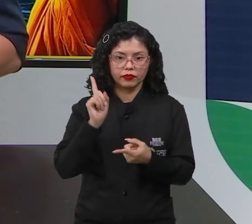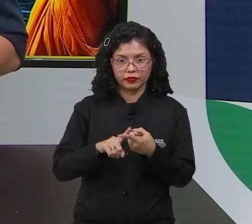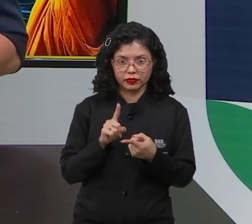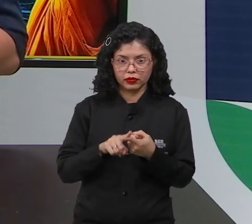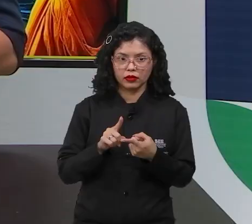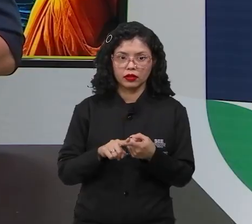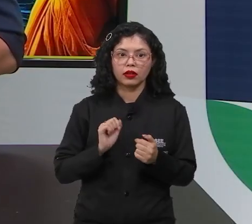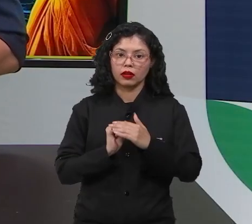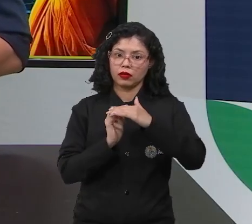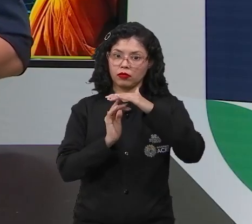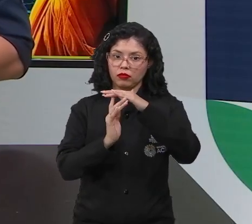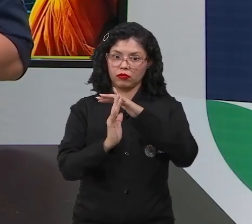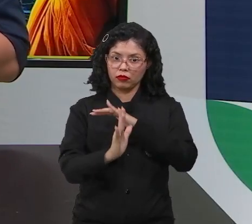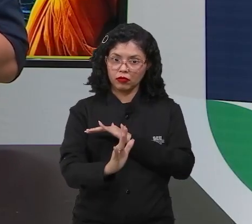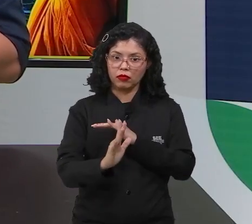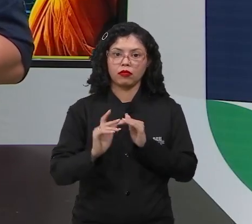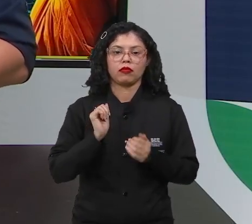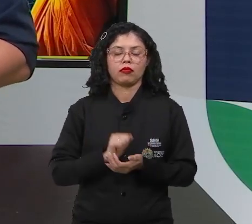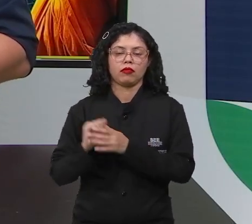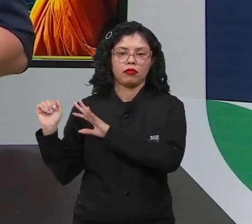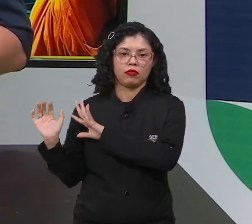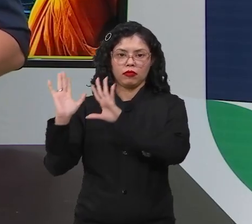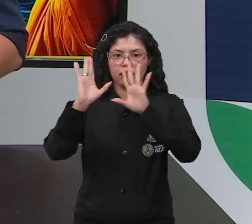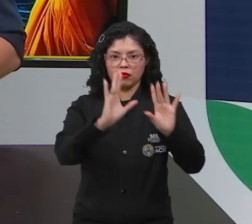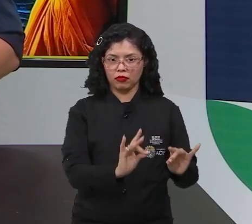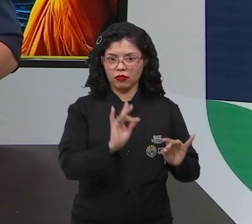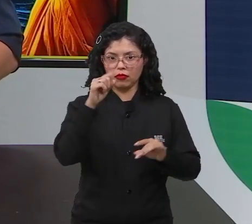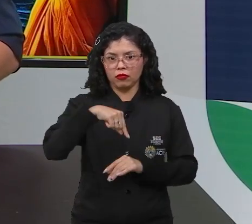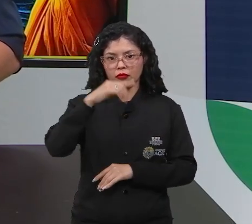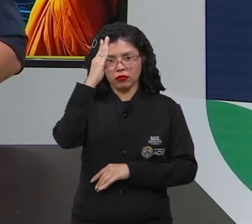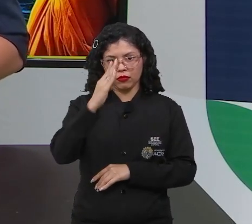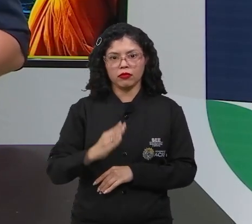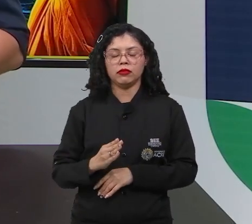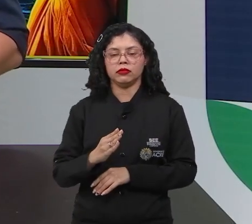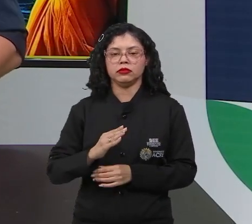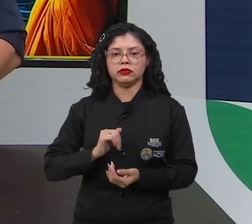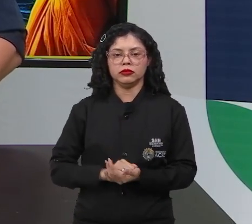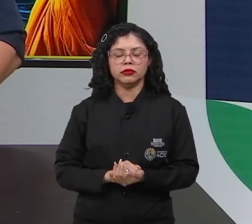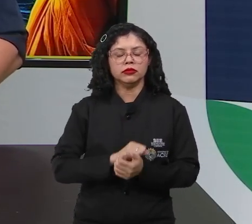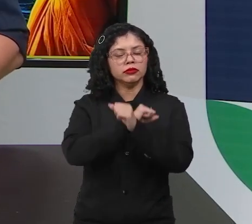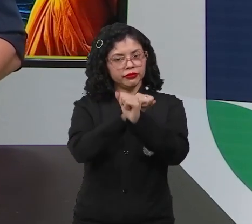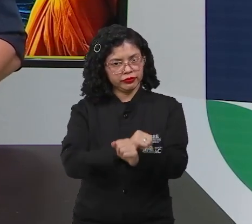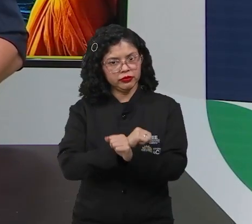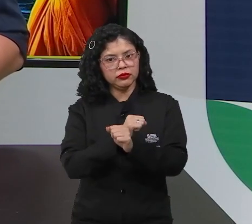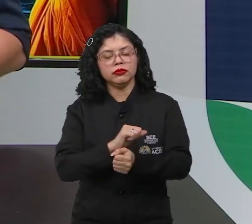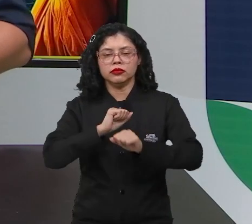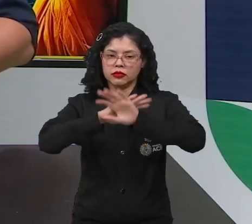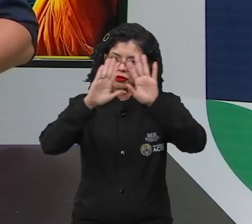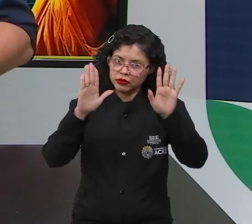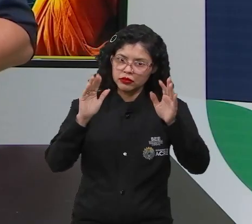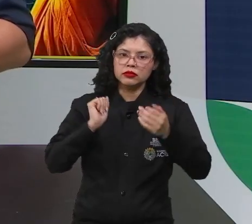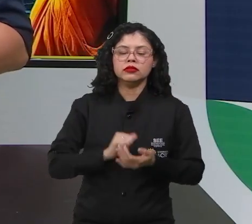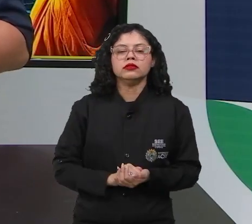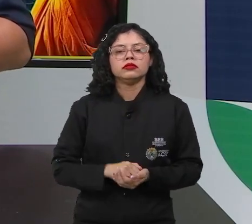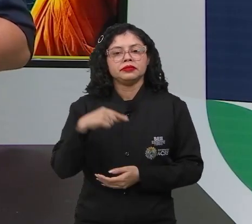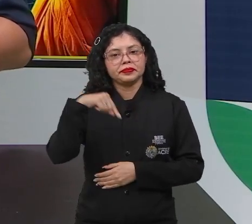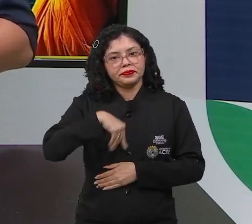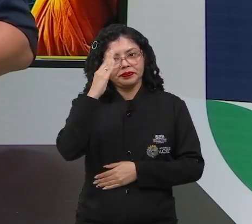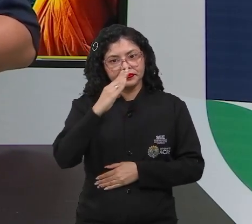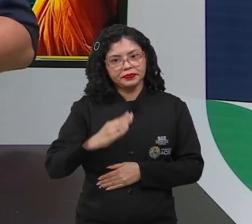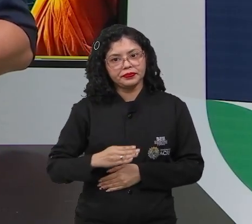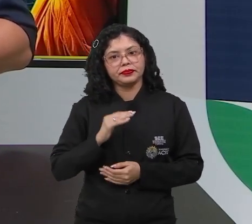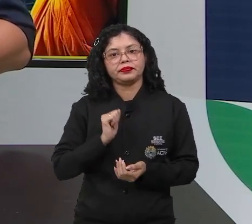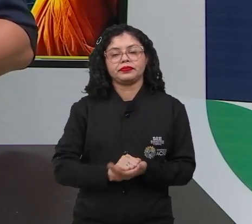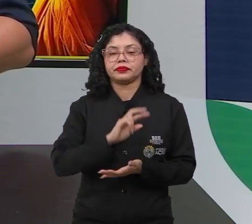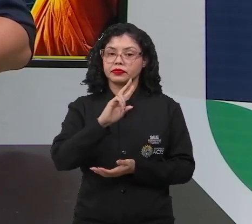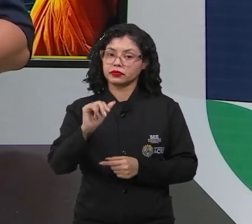dessa diáspora, por conta desta vinda dos africanos, de maneira escrava, obviamente, para o Brasil, mas que